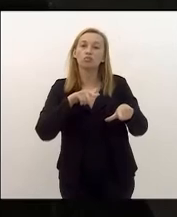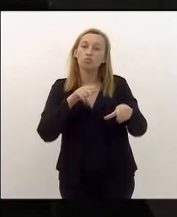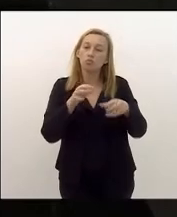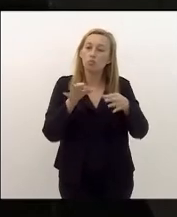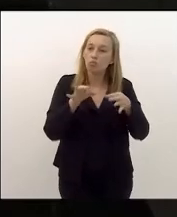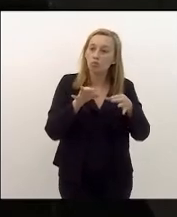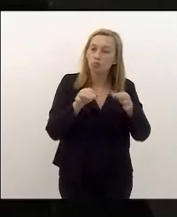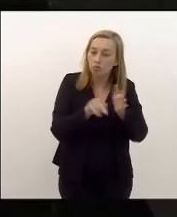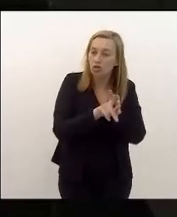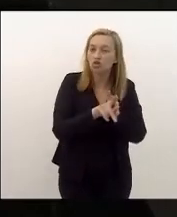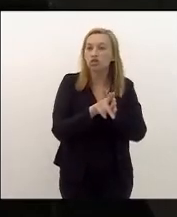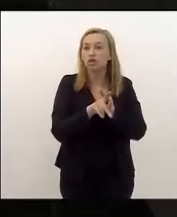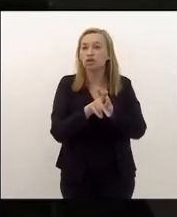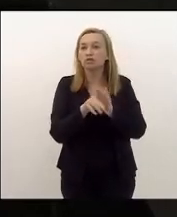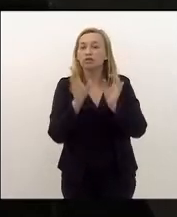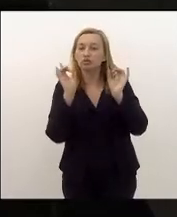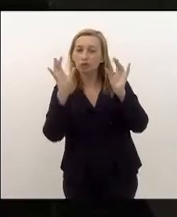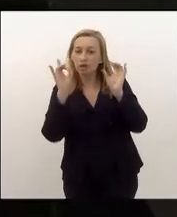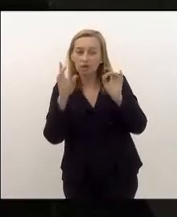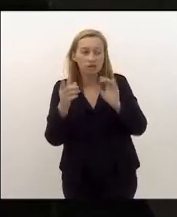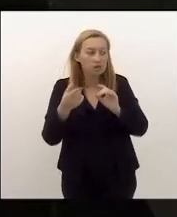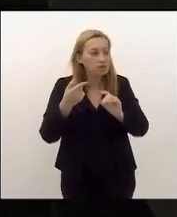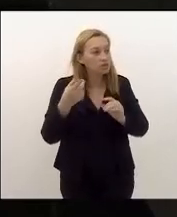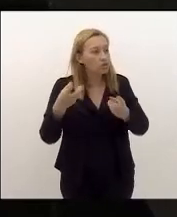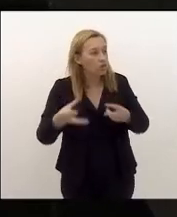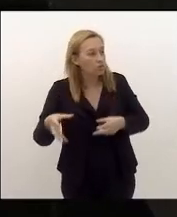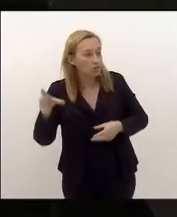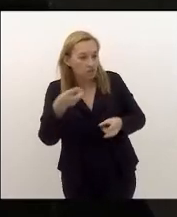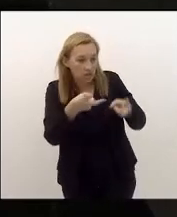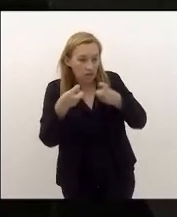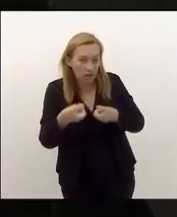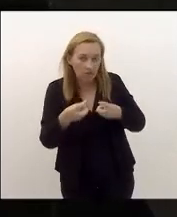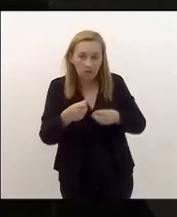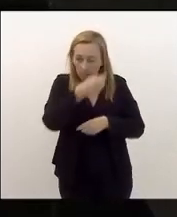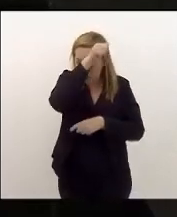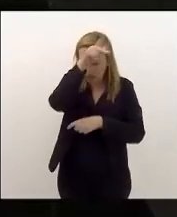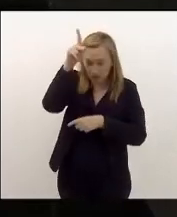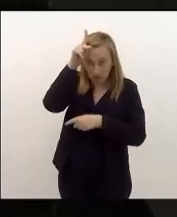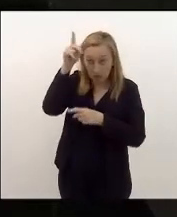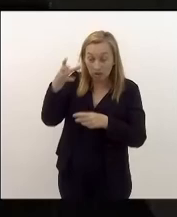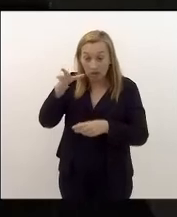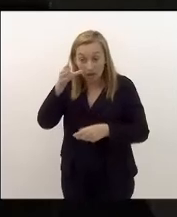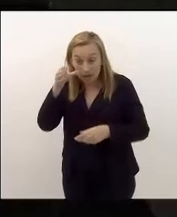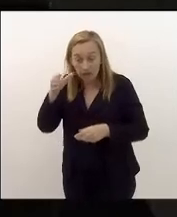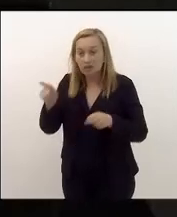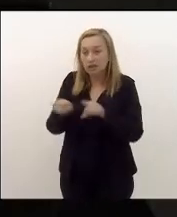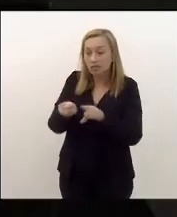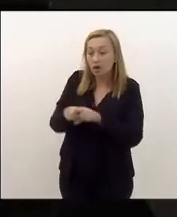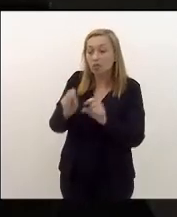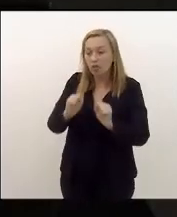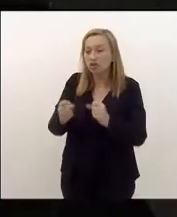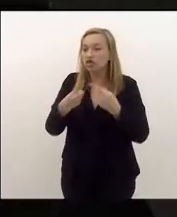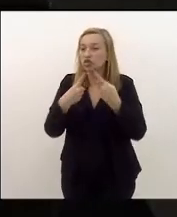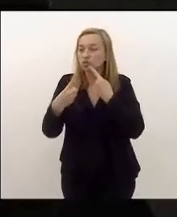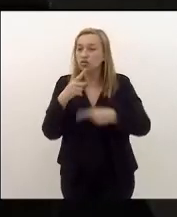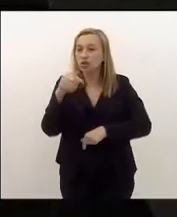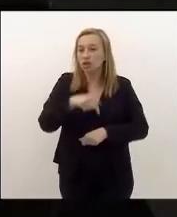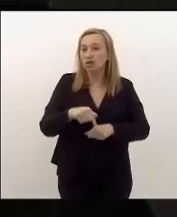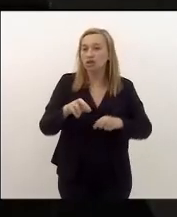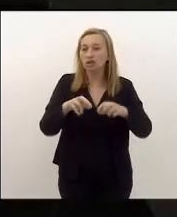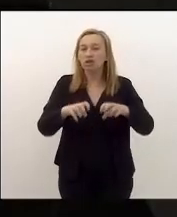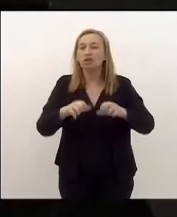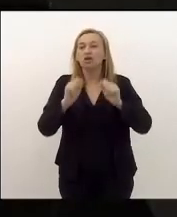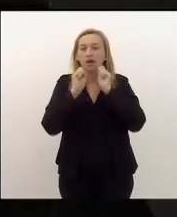especialistas o discutam, para que as prefeituras impactadas e interessadas também possam discuti-lo aqui na Assembleia